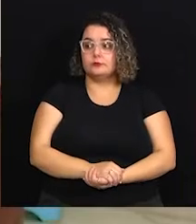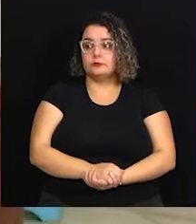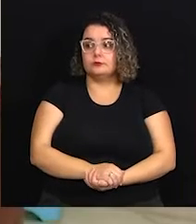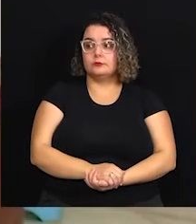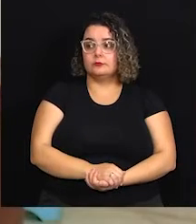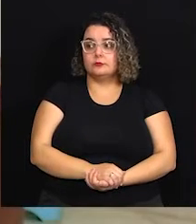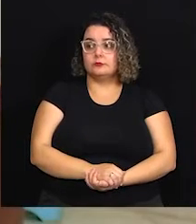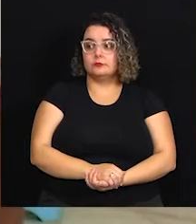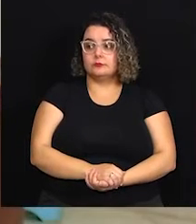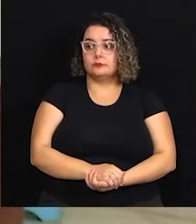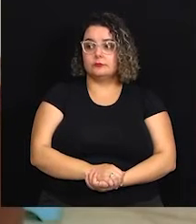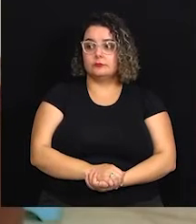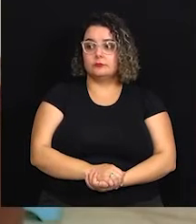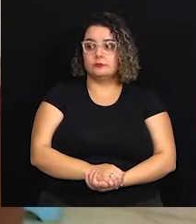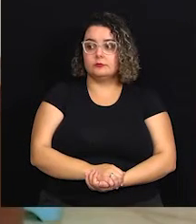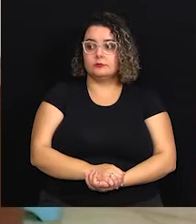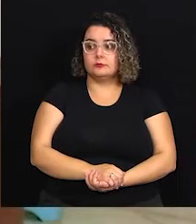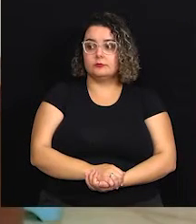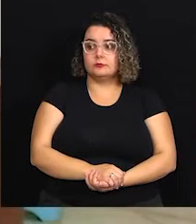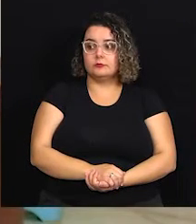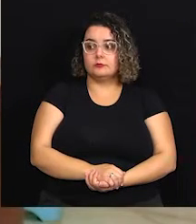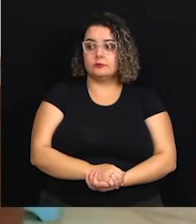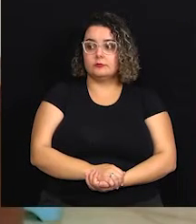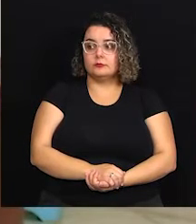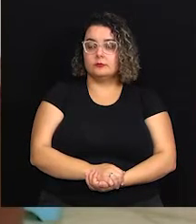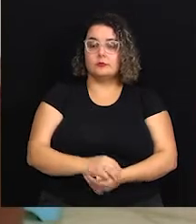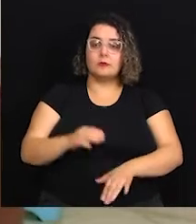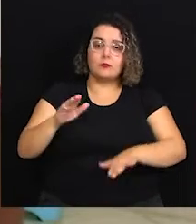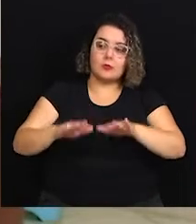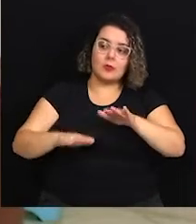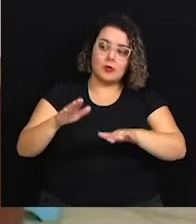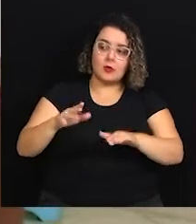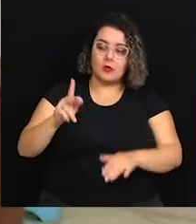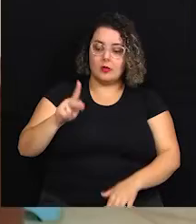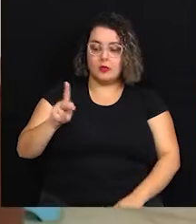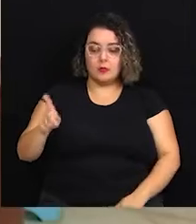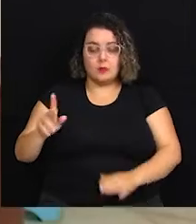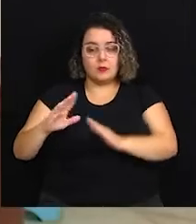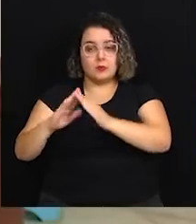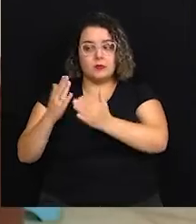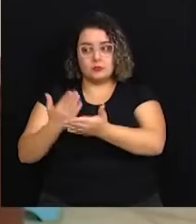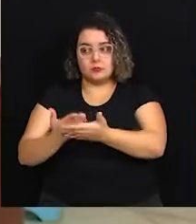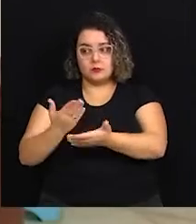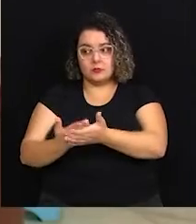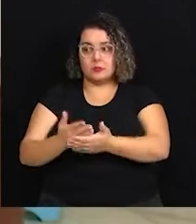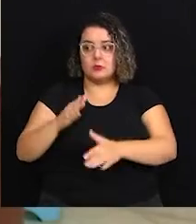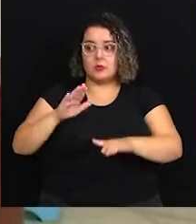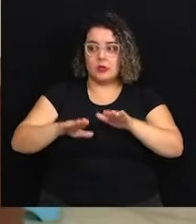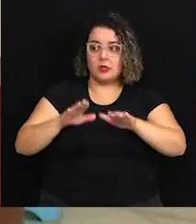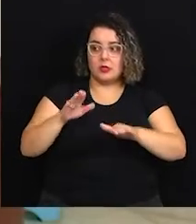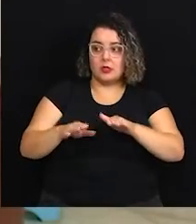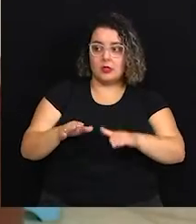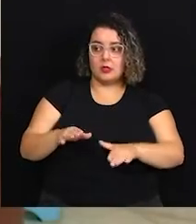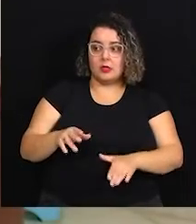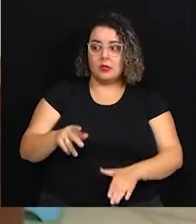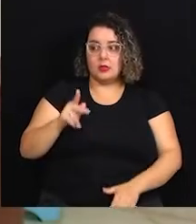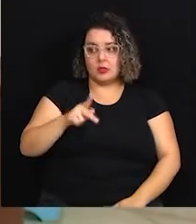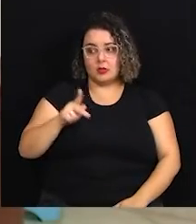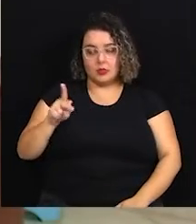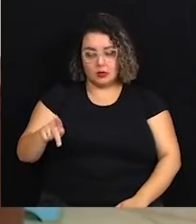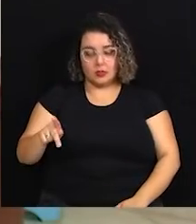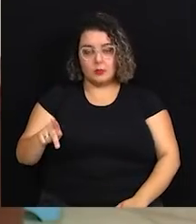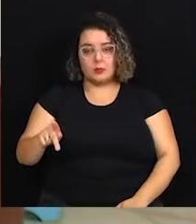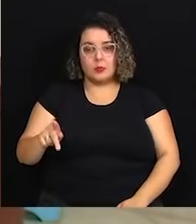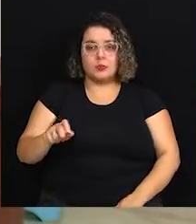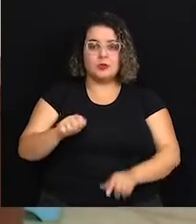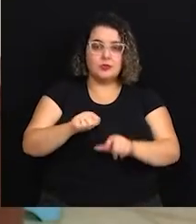né? E às vezes com a professora de escola, da classe, às vezes com a professora da sala de recurso,